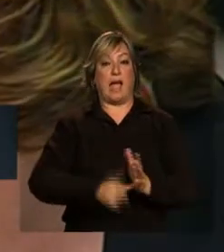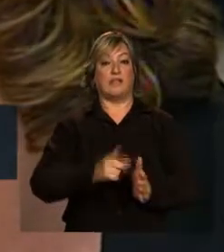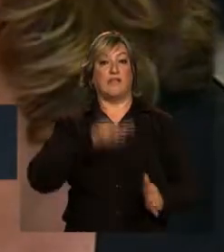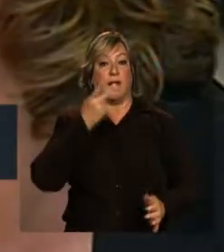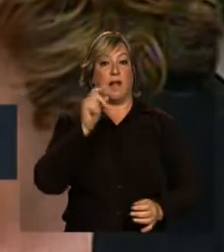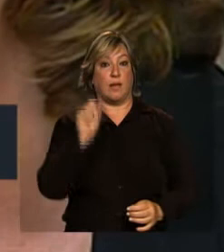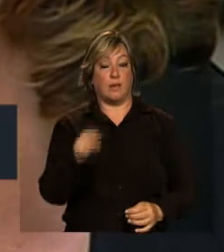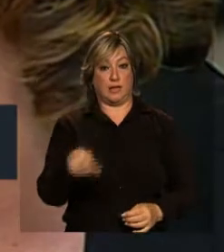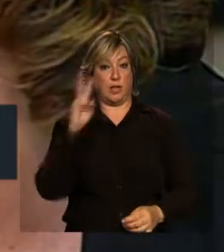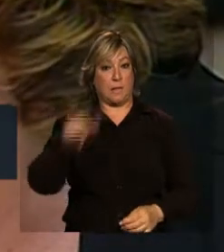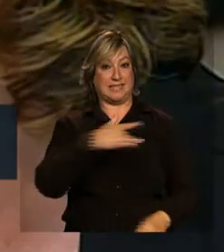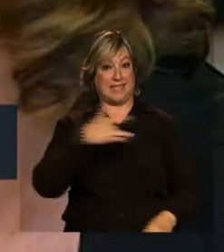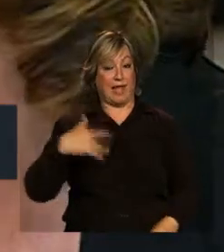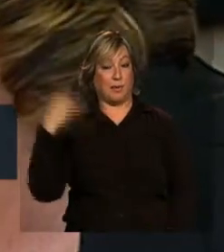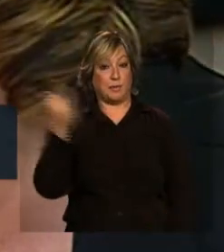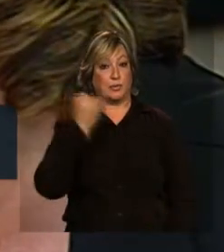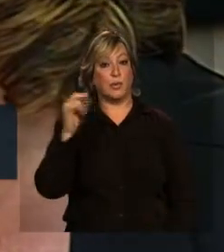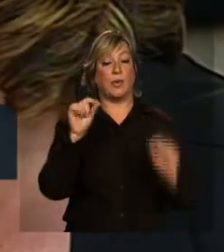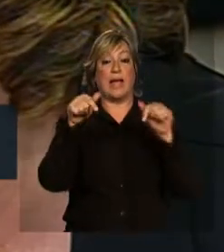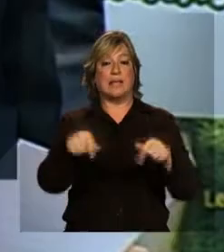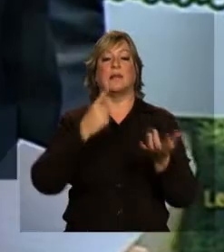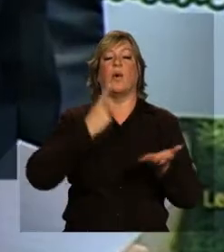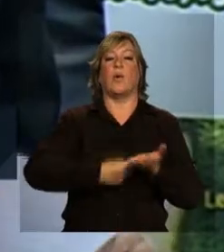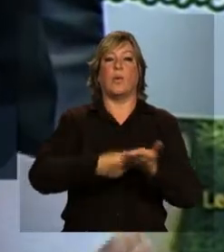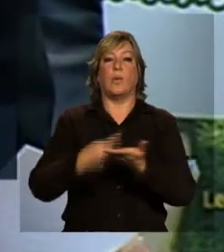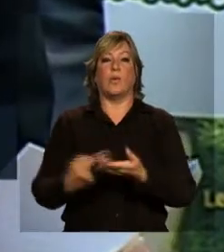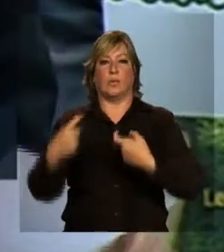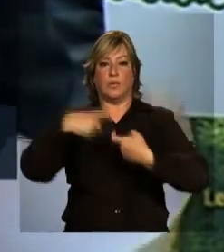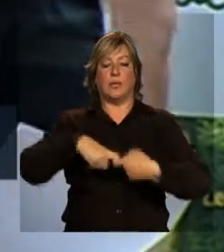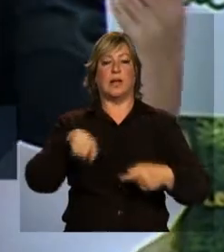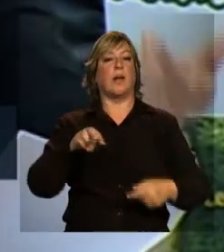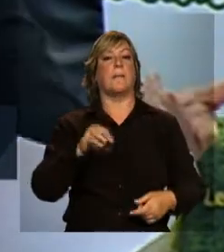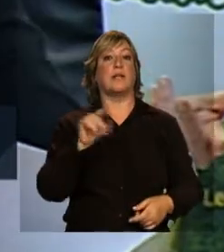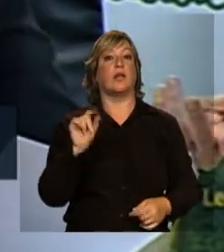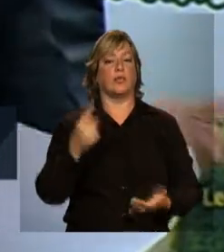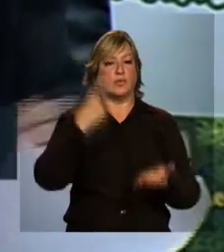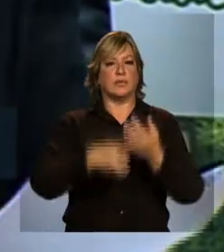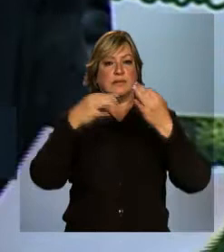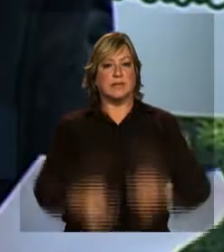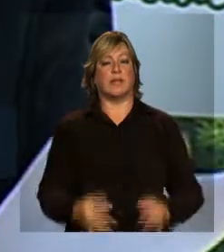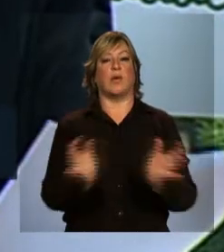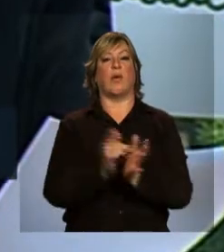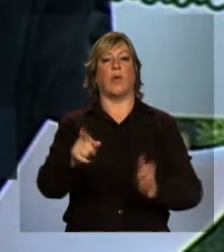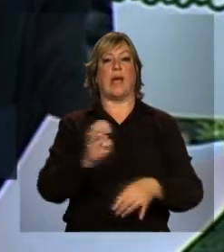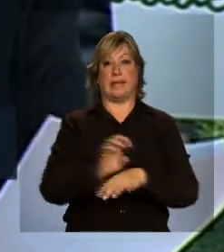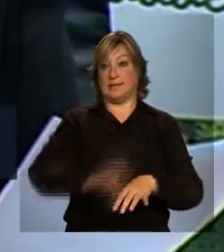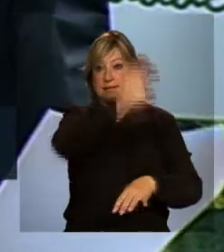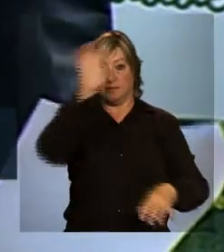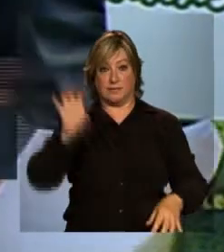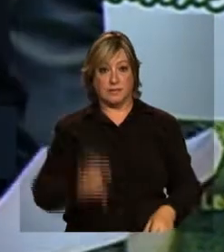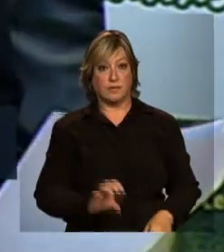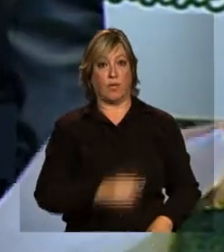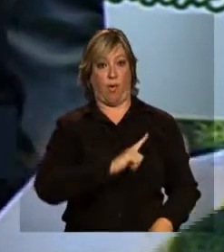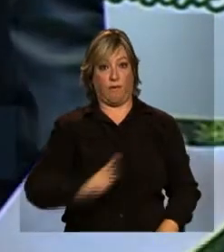que é tão importante para todos nós, essa pactuação significa medidas concretas por parte dos governos estaduais,